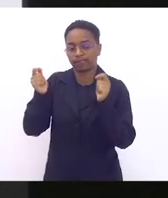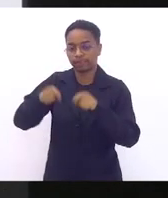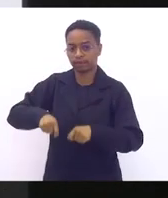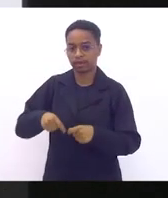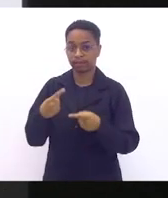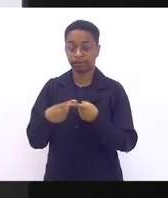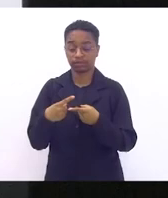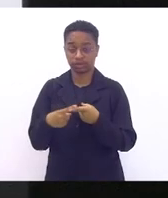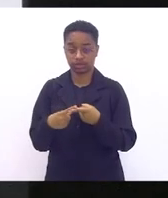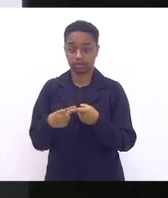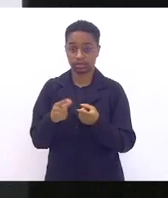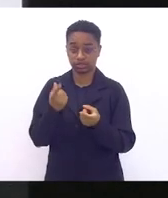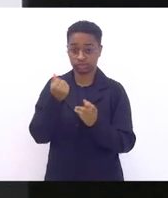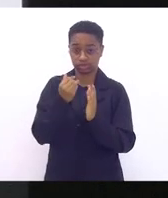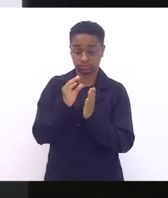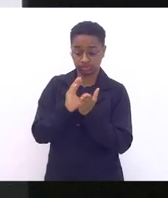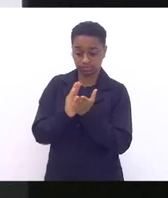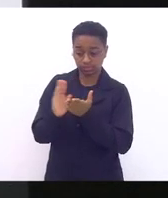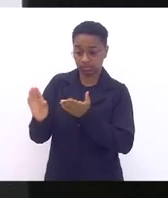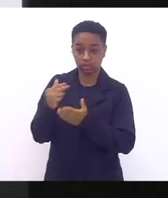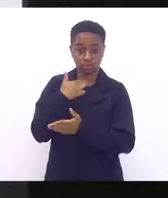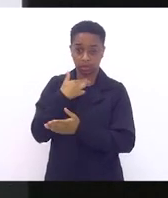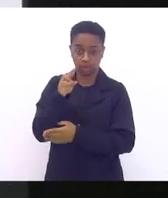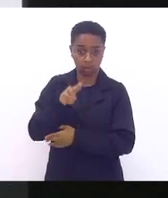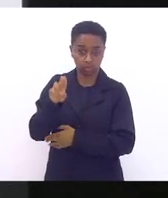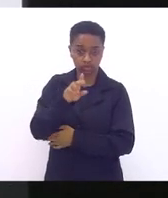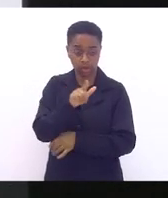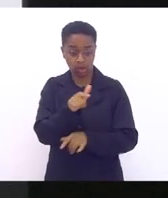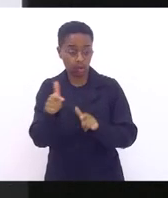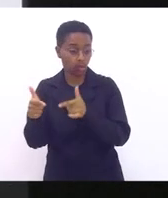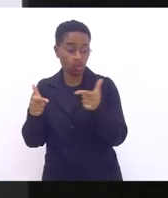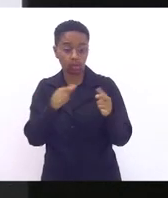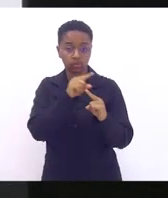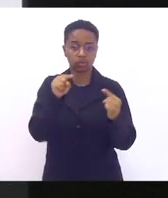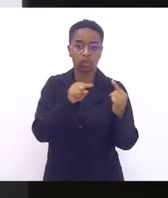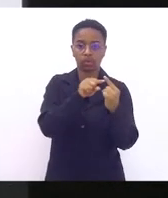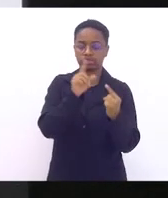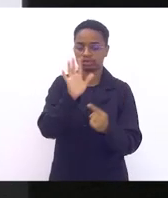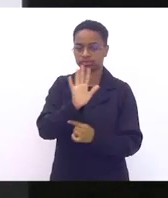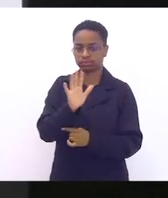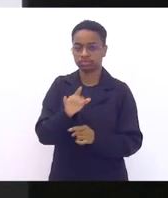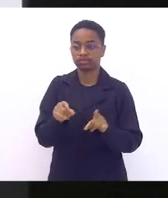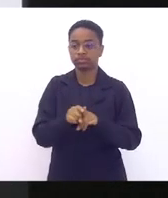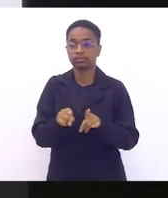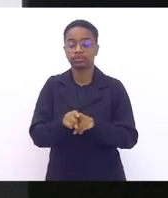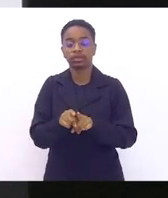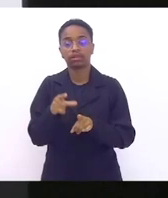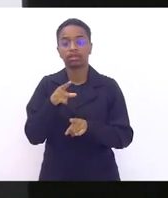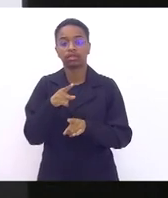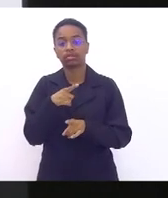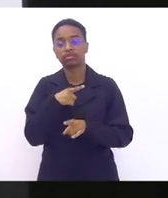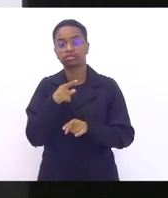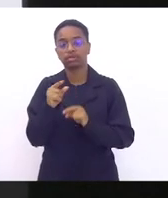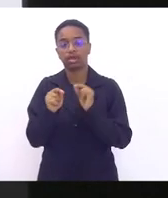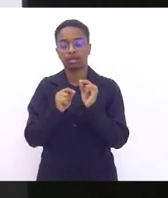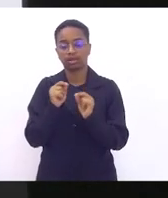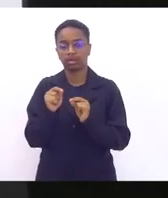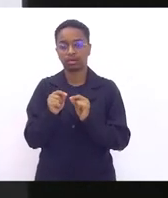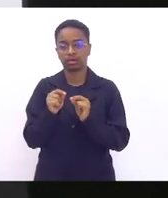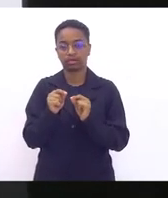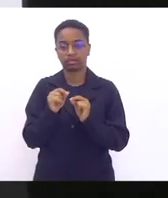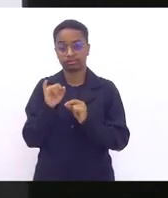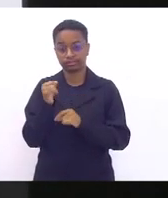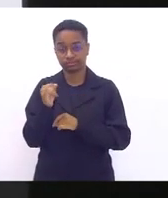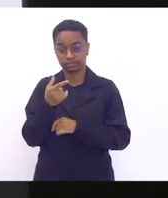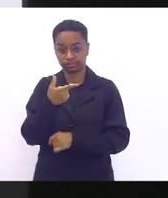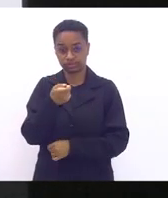um recurso específico, não pode ser usado para outro fim, né? E o que a gente tem desse recurso, que foi em janeiro